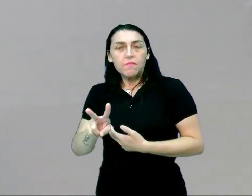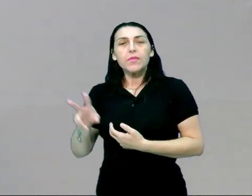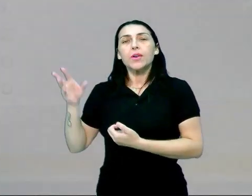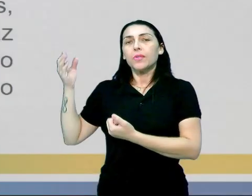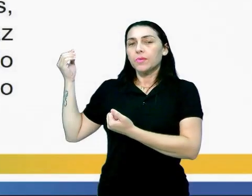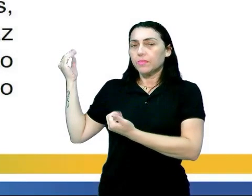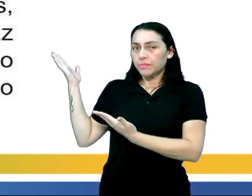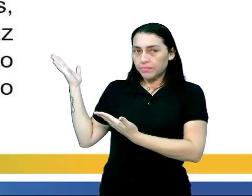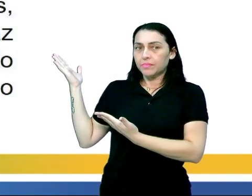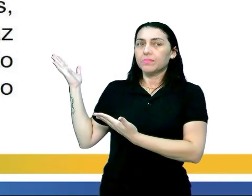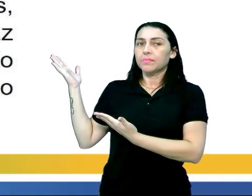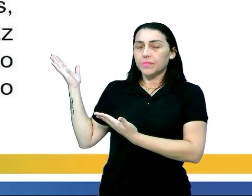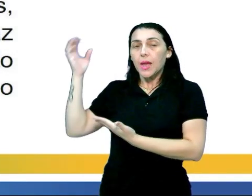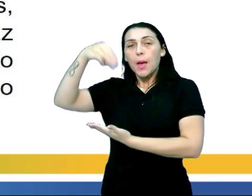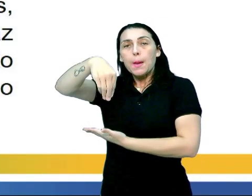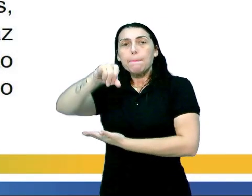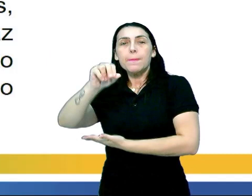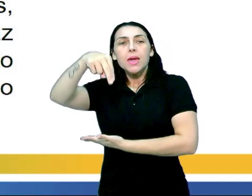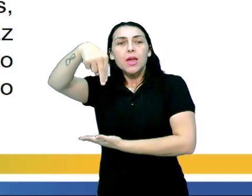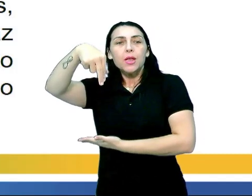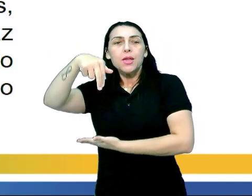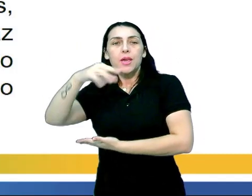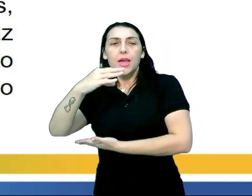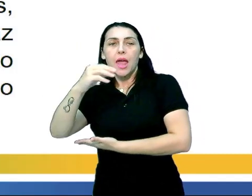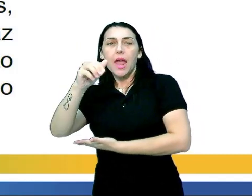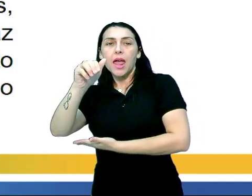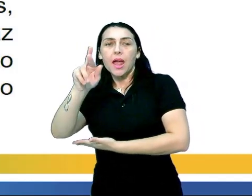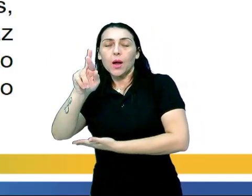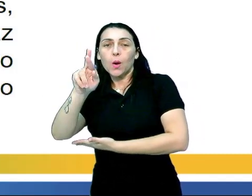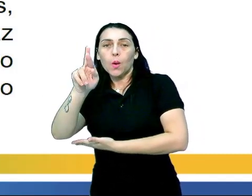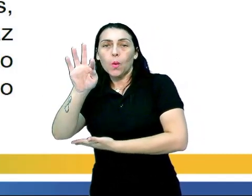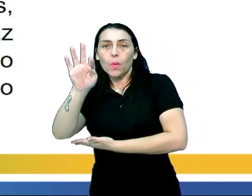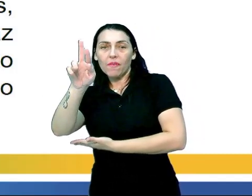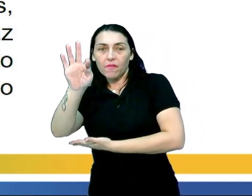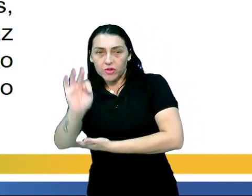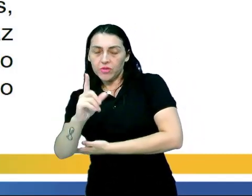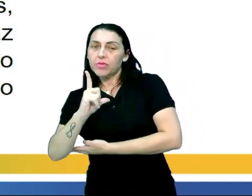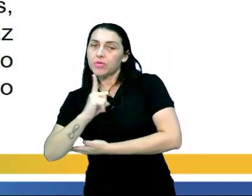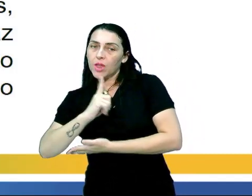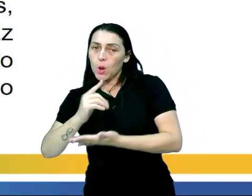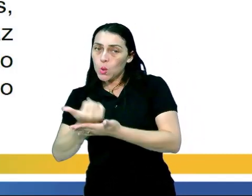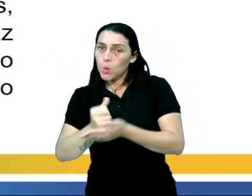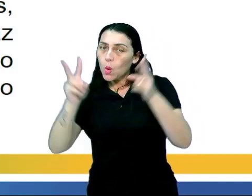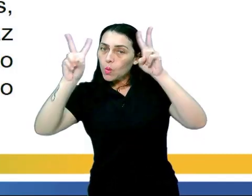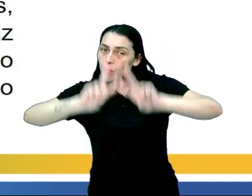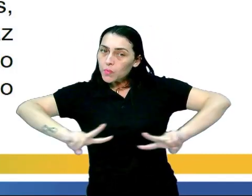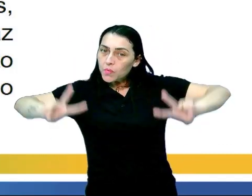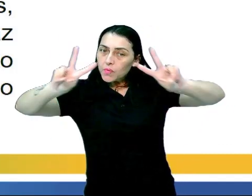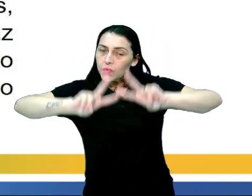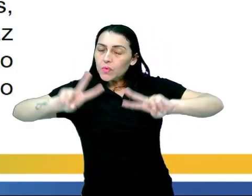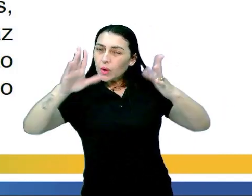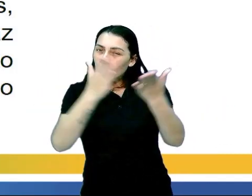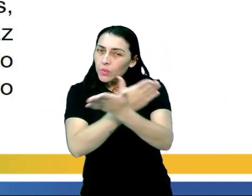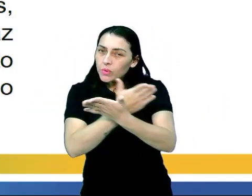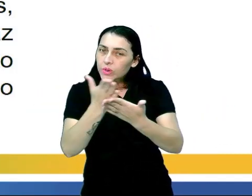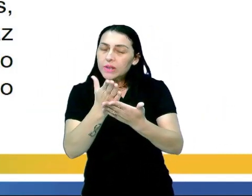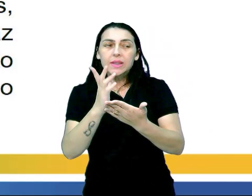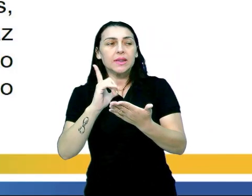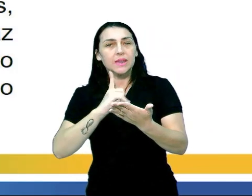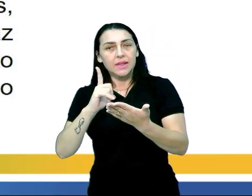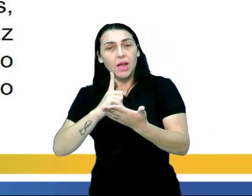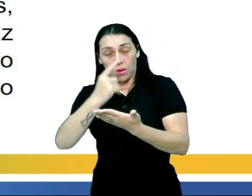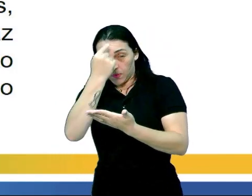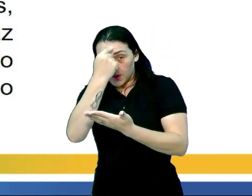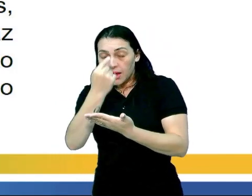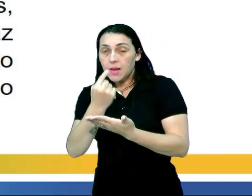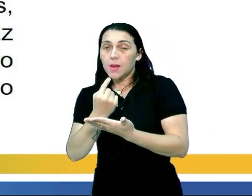Minecraft no Enem? Pois cai sim, ó. Aí temos uma questão do Enem, temos aí o comando inicial, temos a